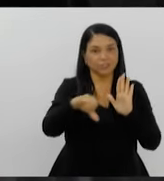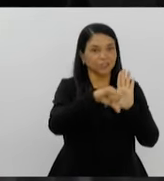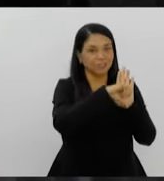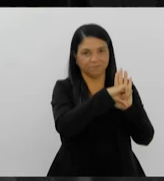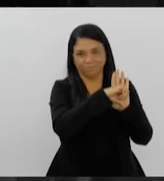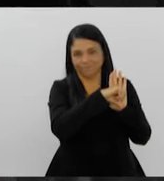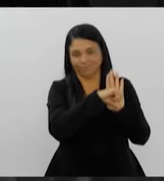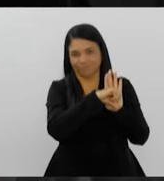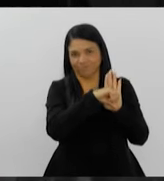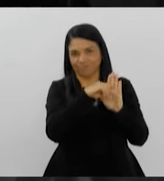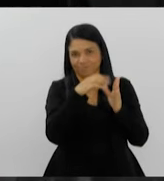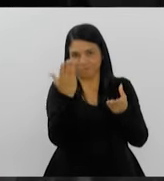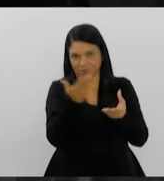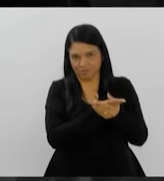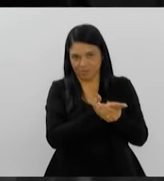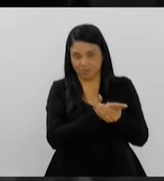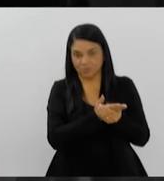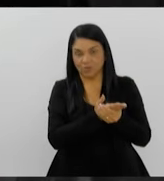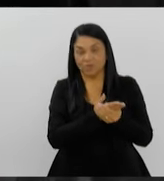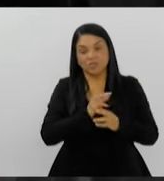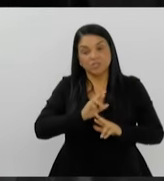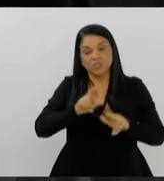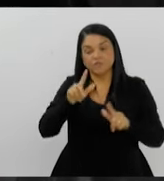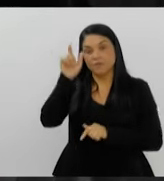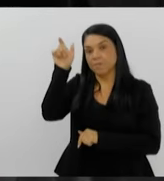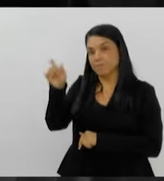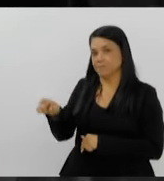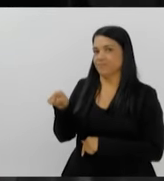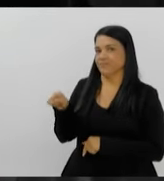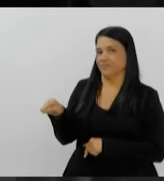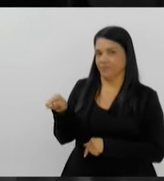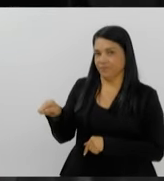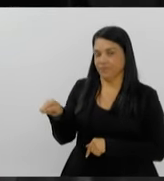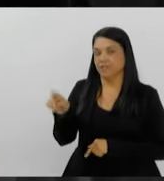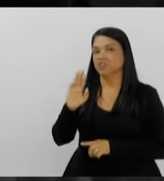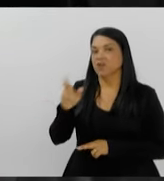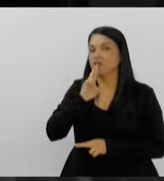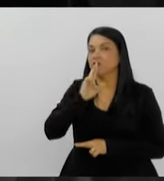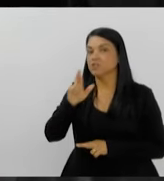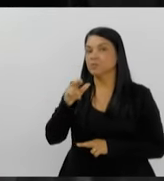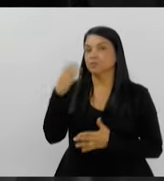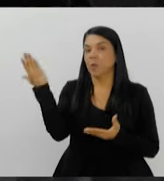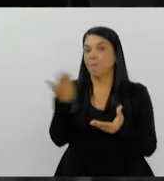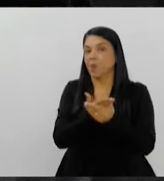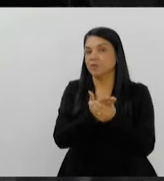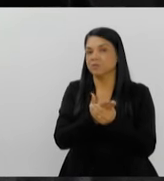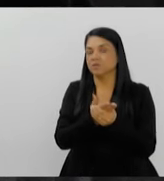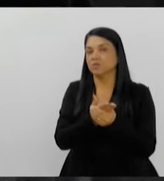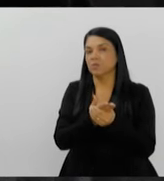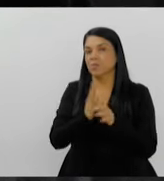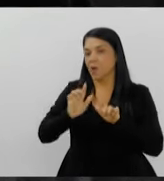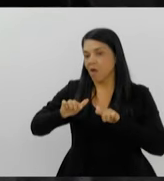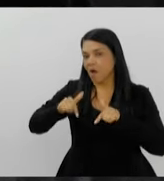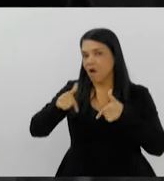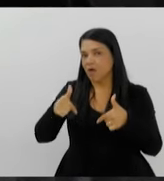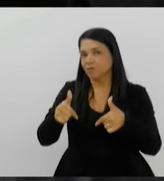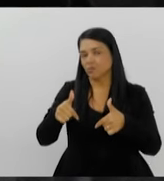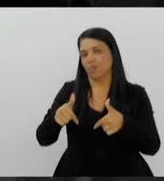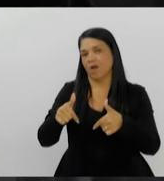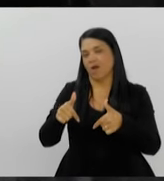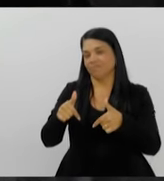vida diferente desse canalha que responde a processo justamente por atuar dessa forma